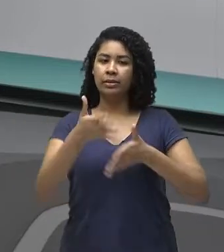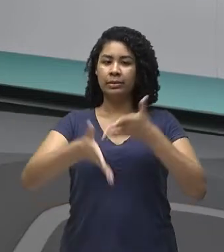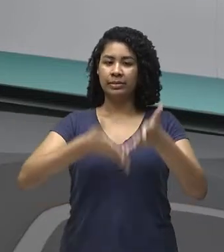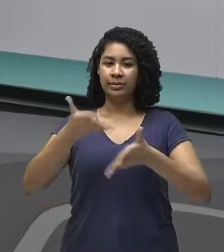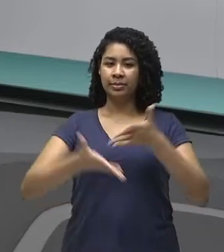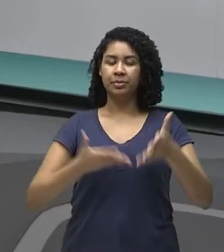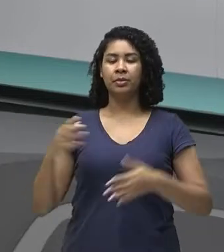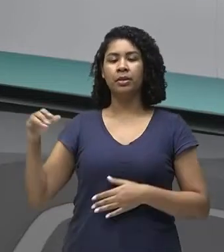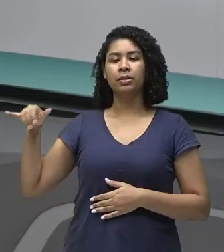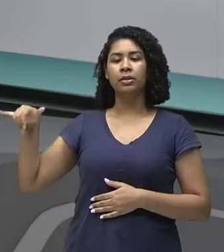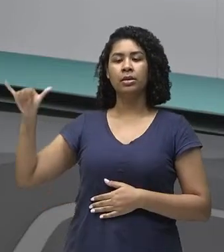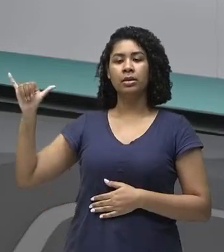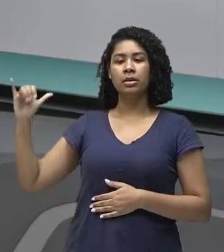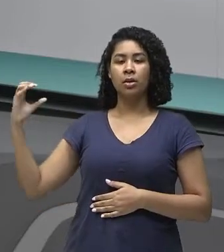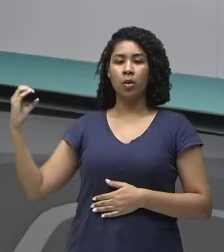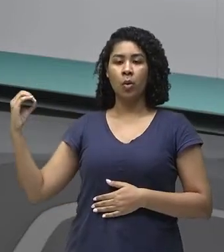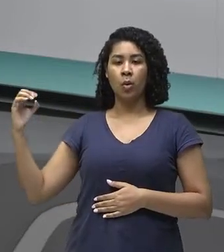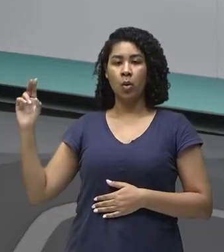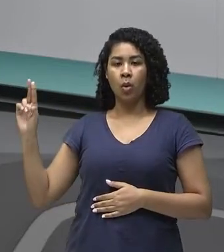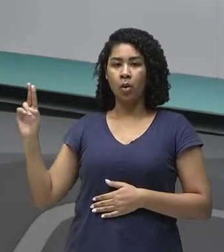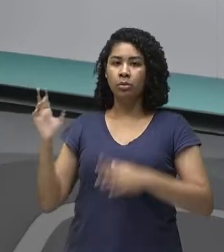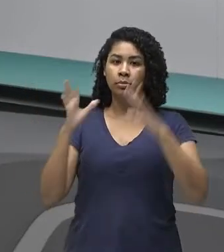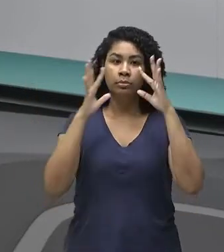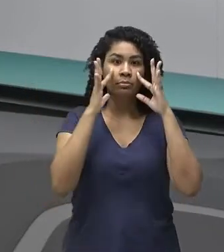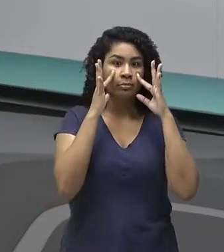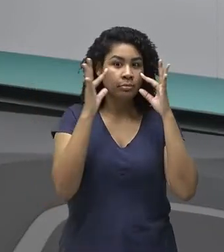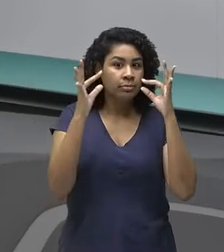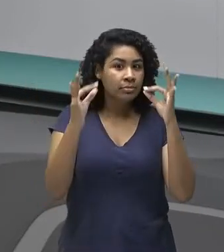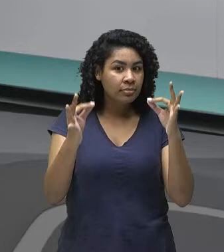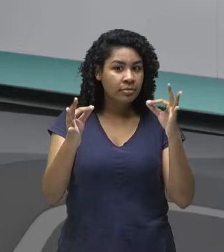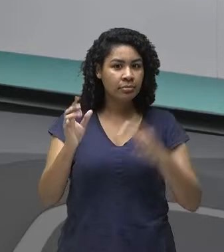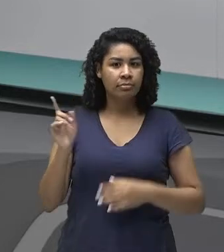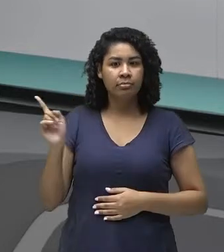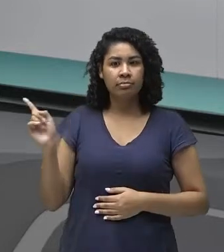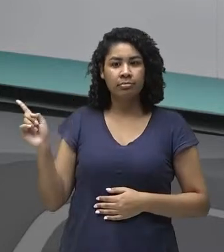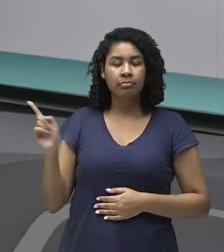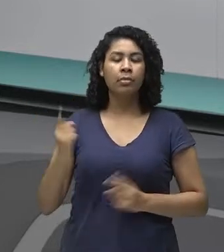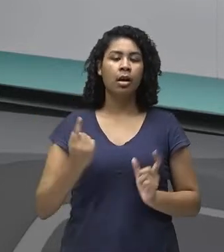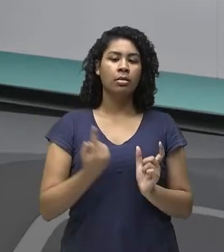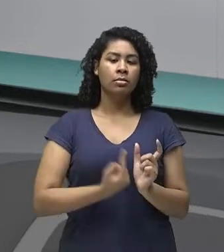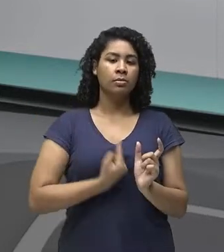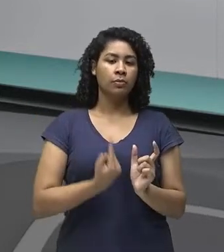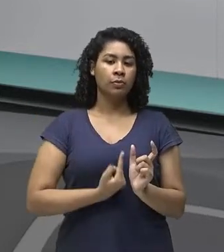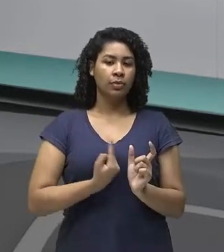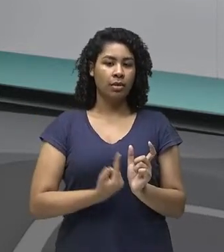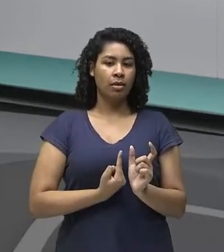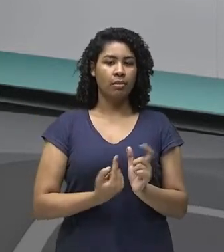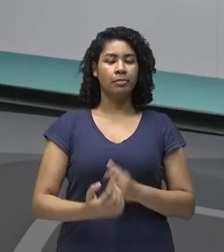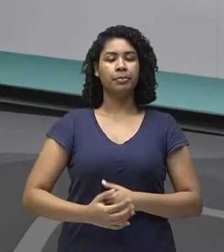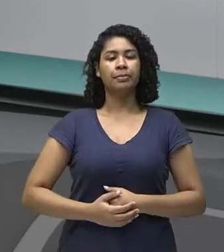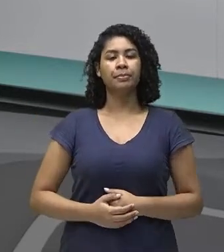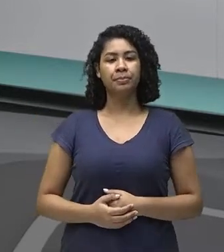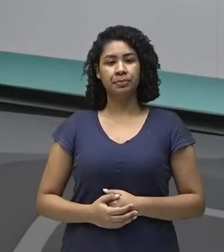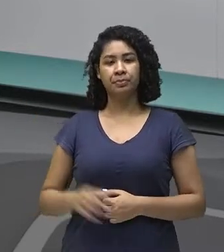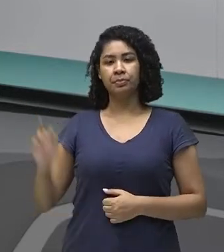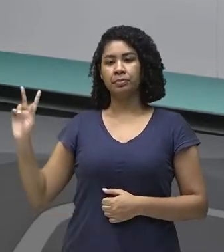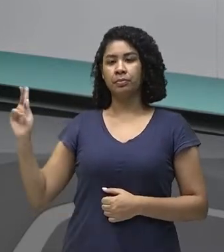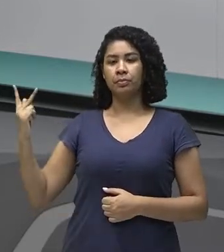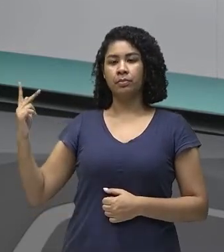you. Prestem atenção nesse you aqui, ok? Aqui ele tá no singular. Nós temos